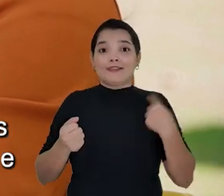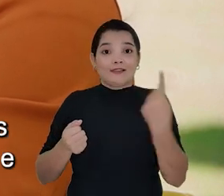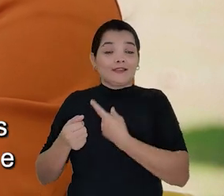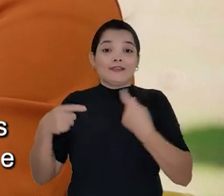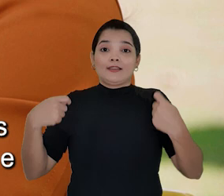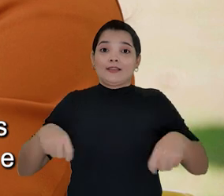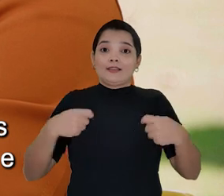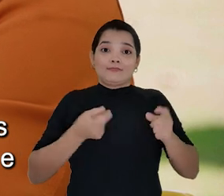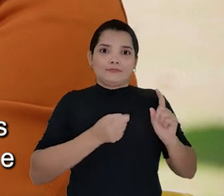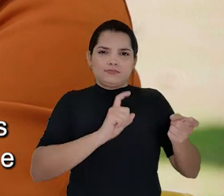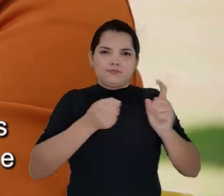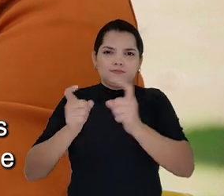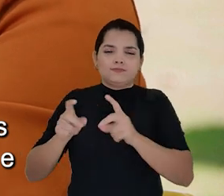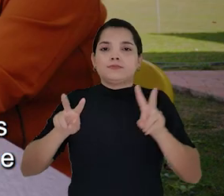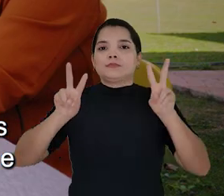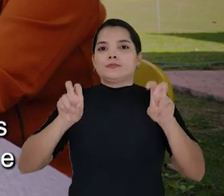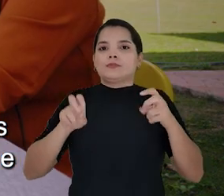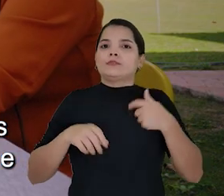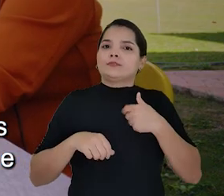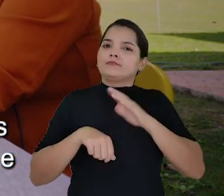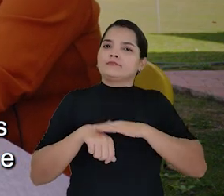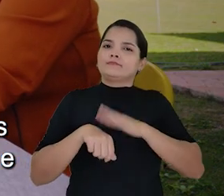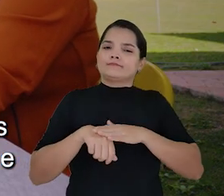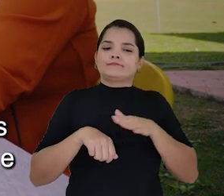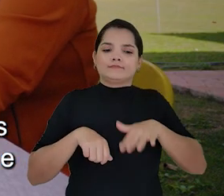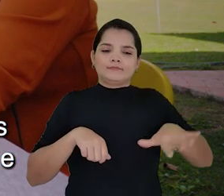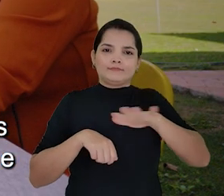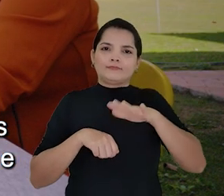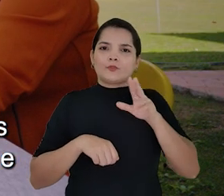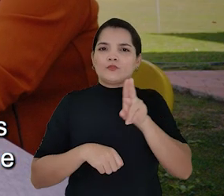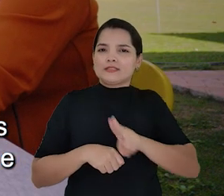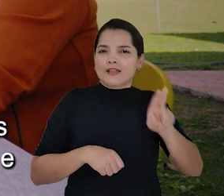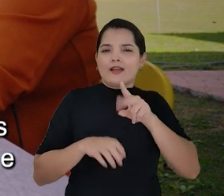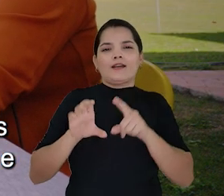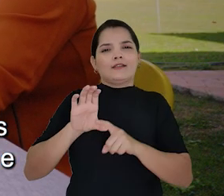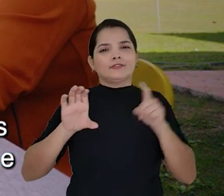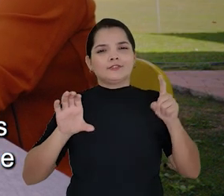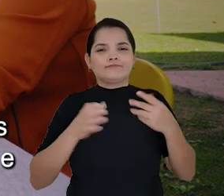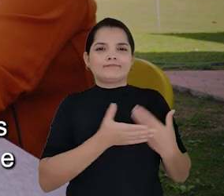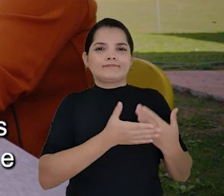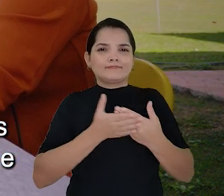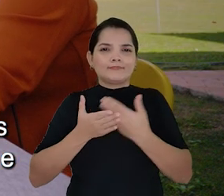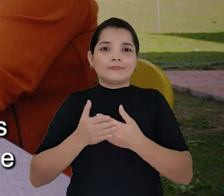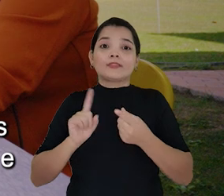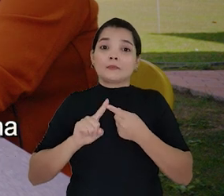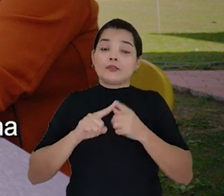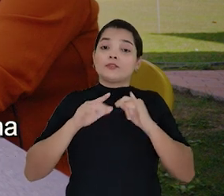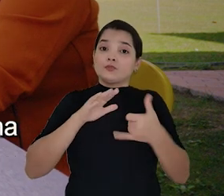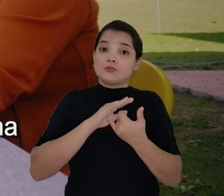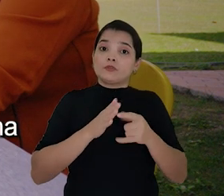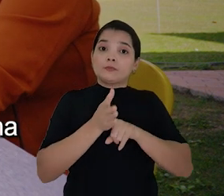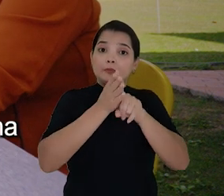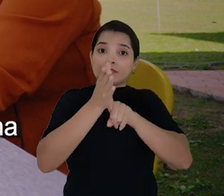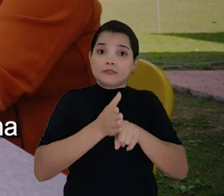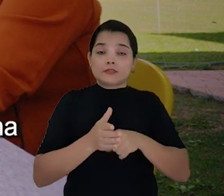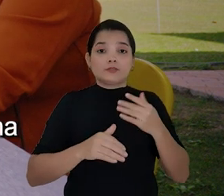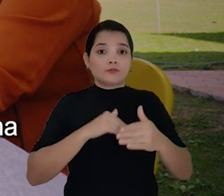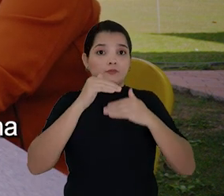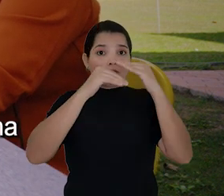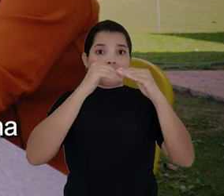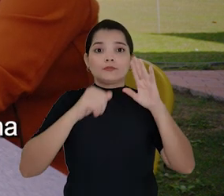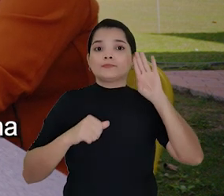tenha que discutir a autonomia e a soberania das Universidades e instituições que fazem pesquisa e desenvolvimento